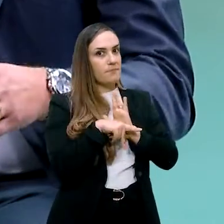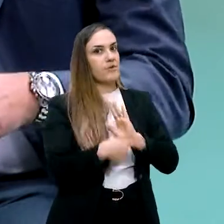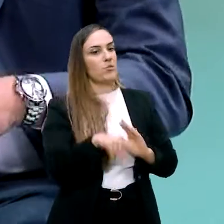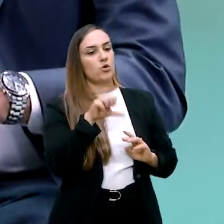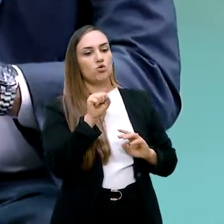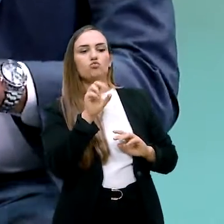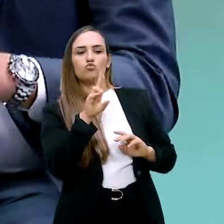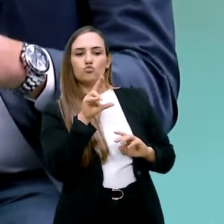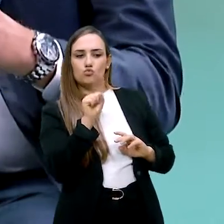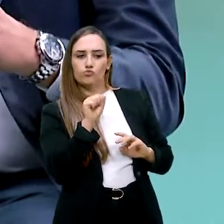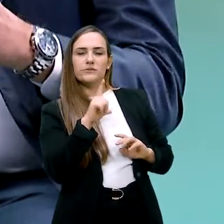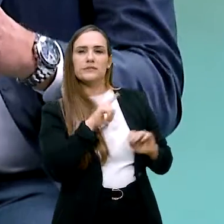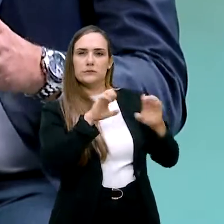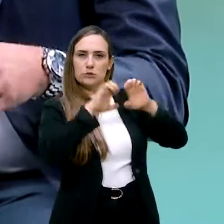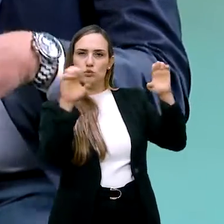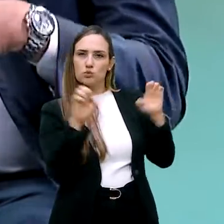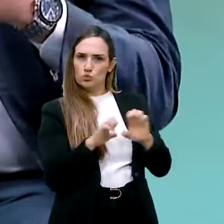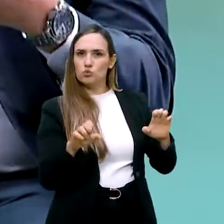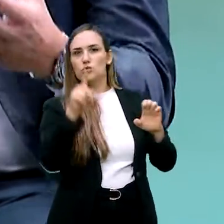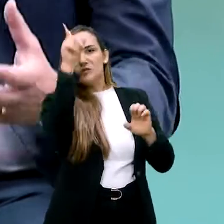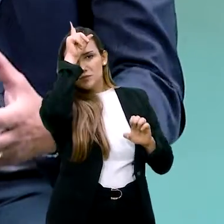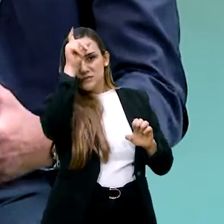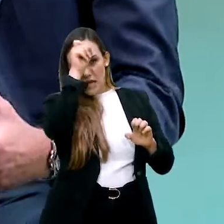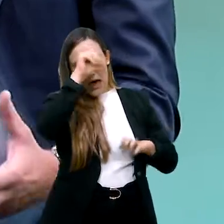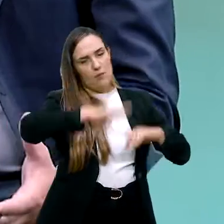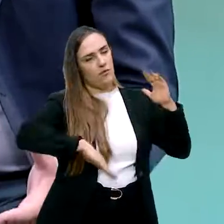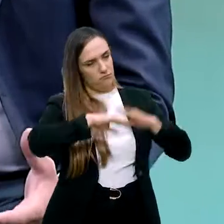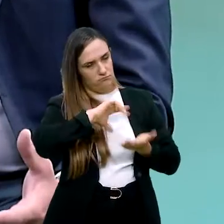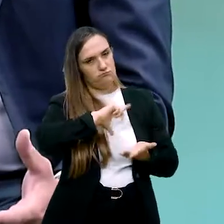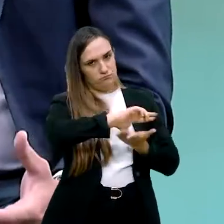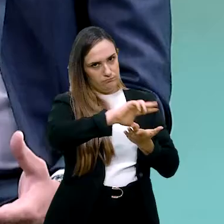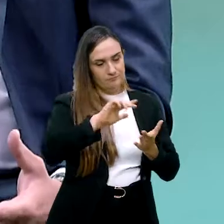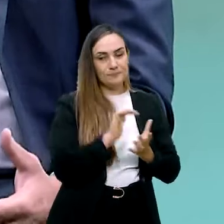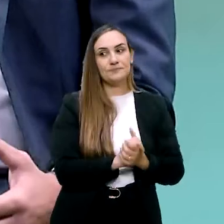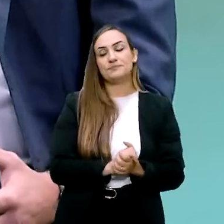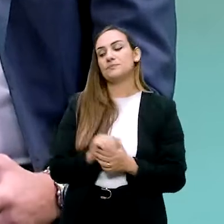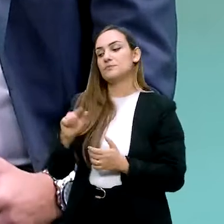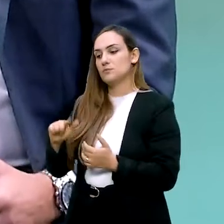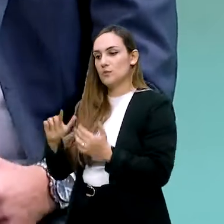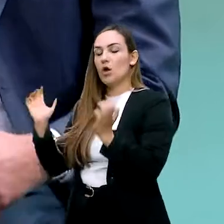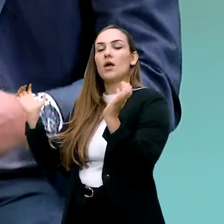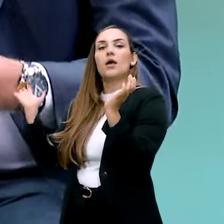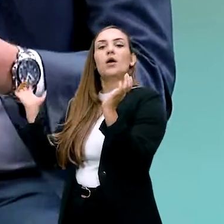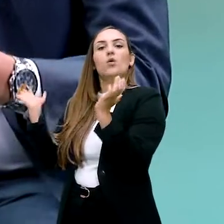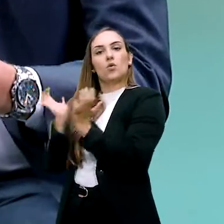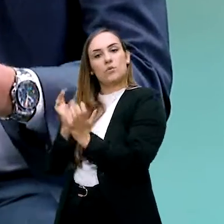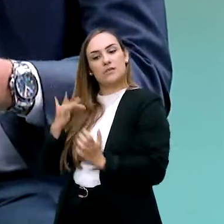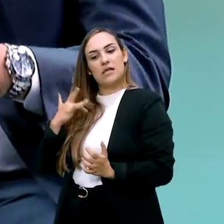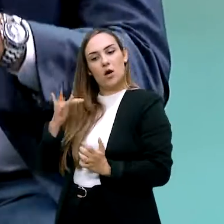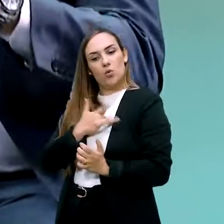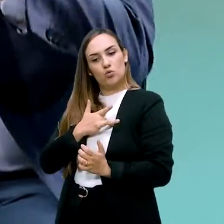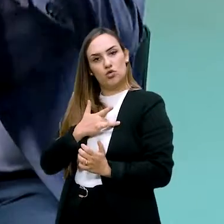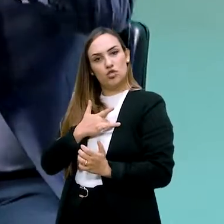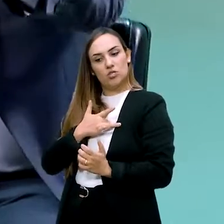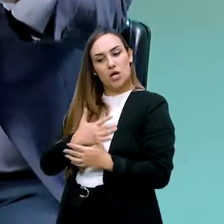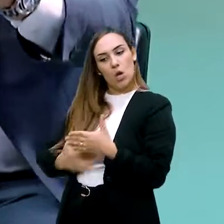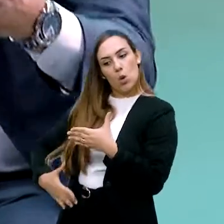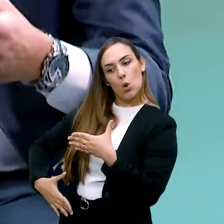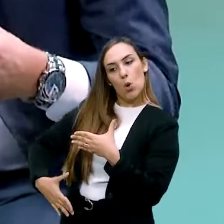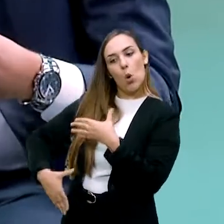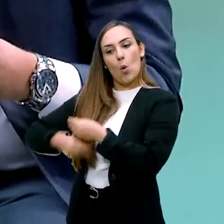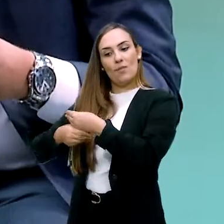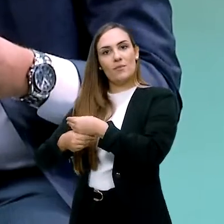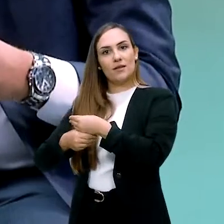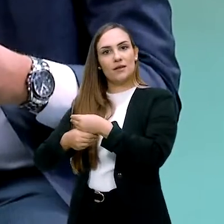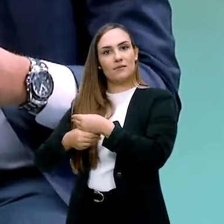SUS, com toda a estrutura pública de hospitais e profissionais. Nós temos também a saúde complementar, que é um serviço público, mas